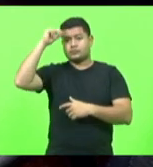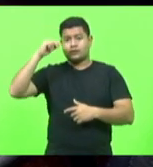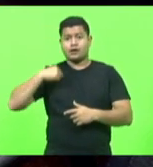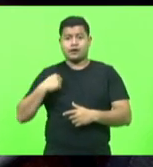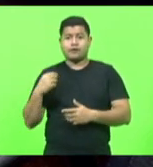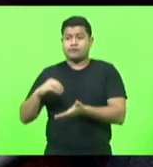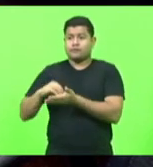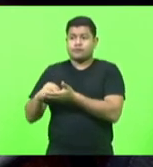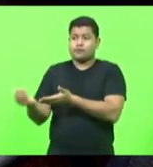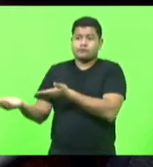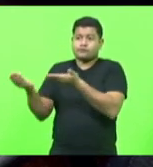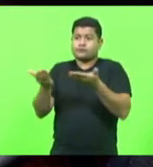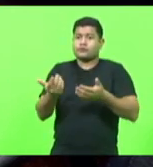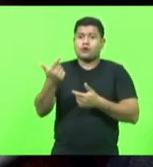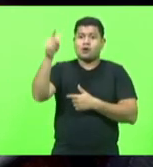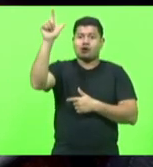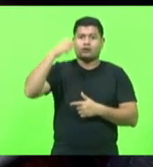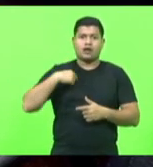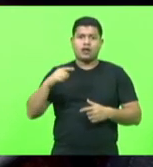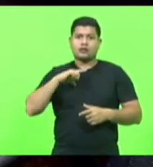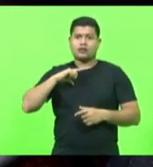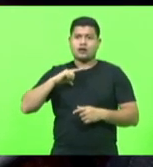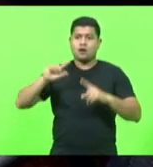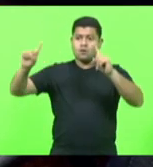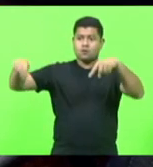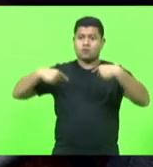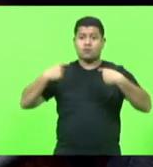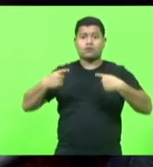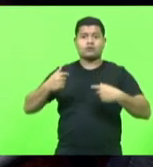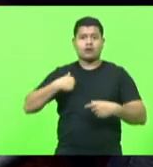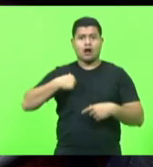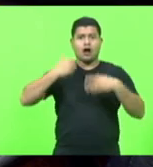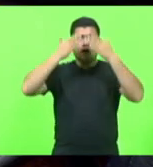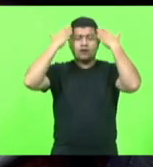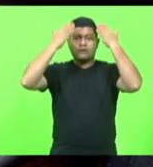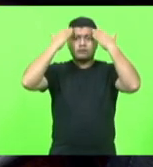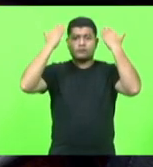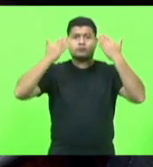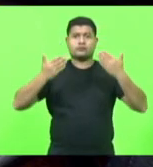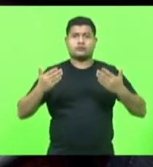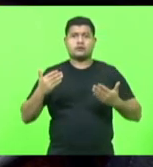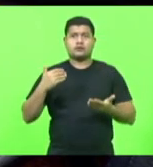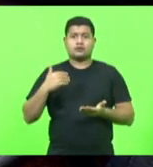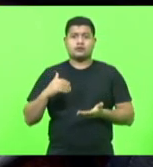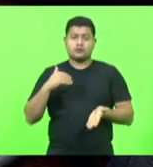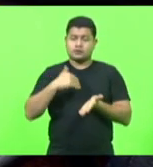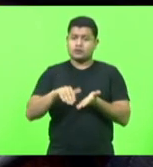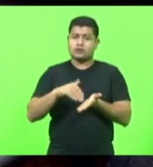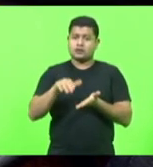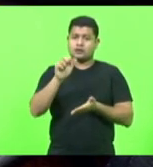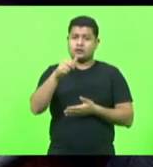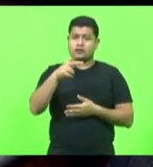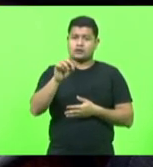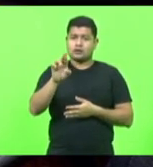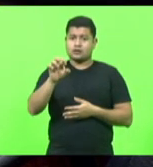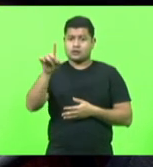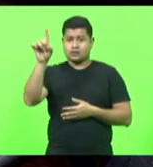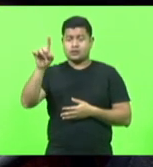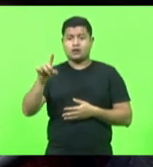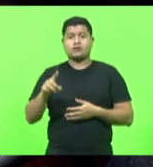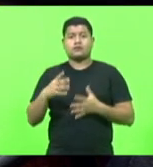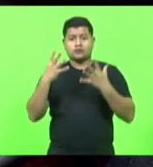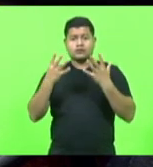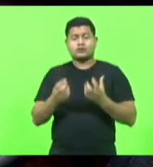outra pessoa, e aí vai ter um ato de repúdio contra o deputado Zé Milton. O secretário André foi lá numa agenda da Secretaria de